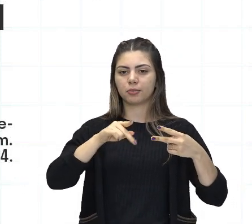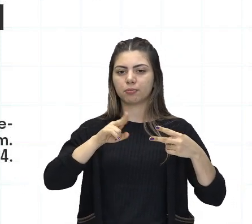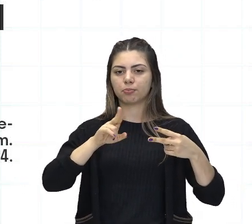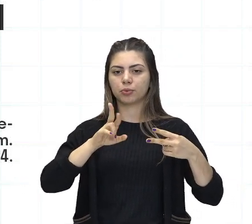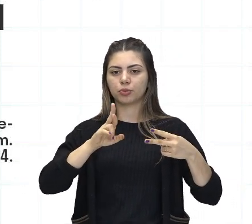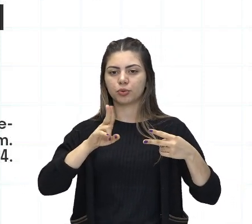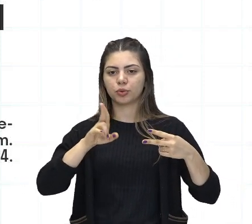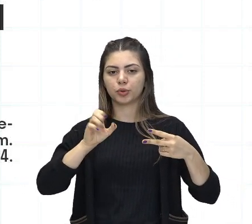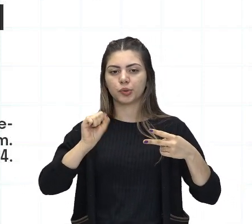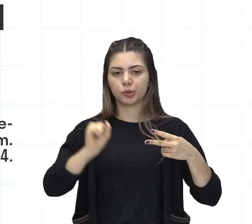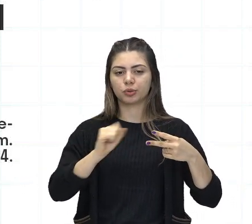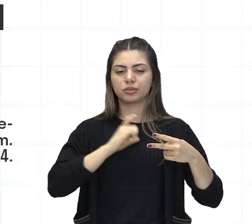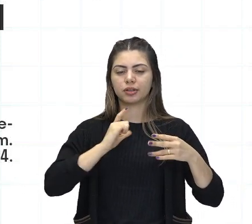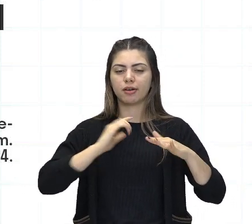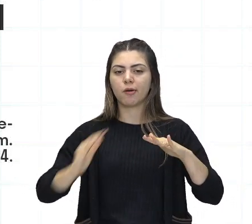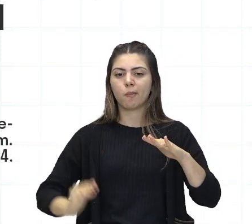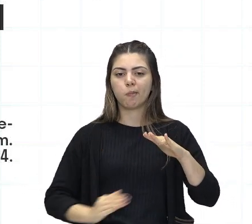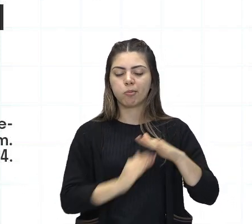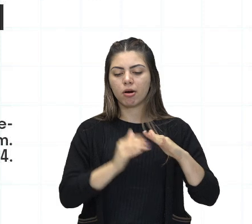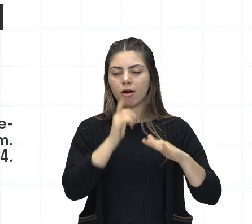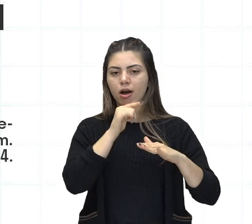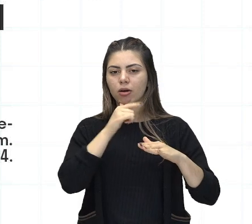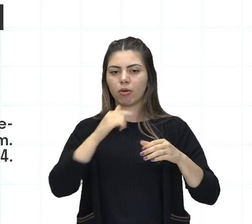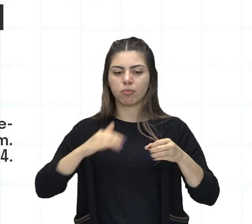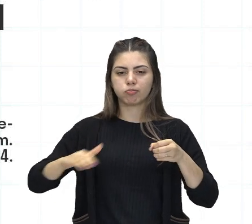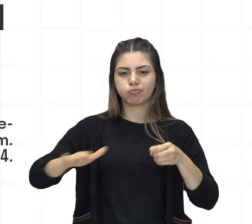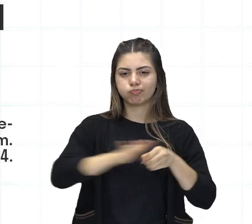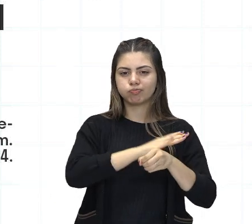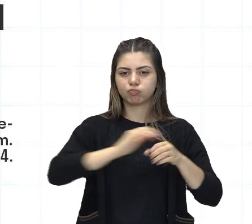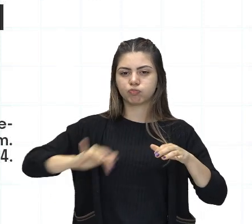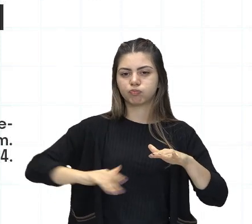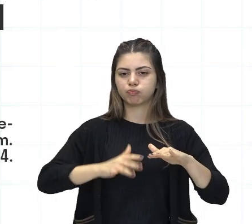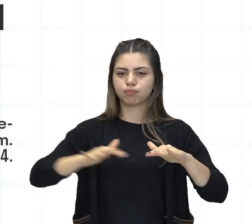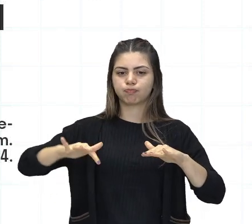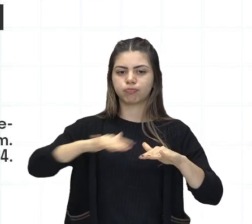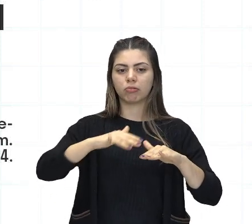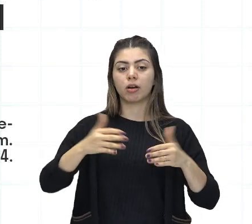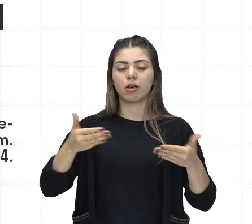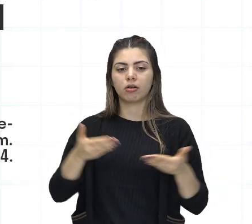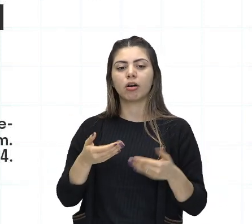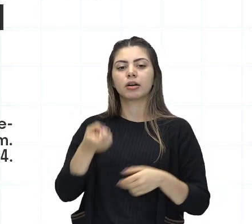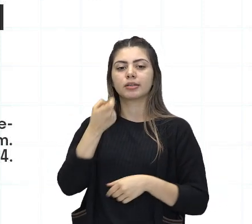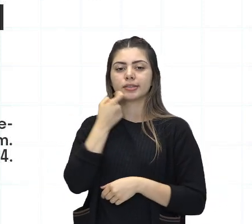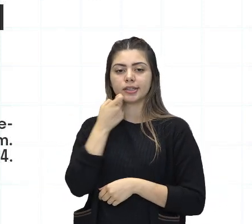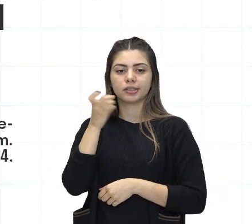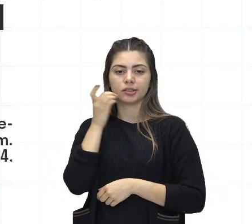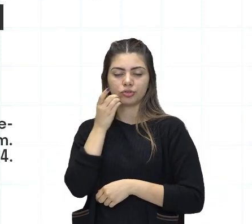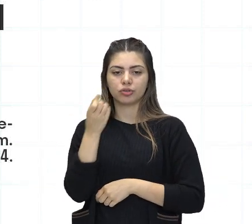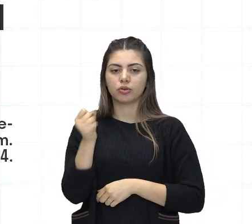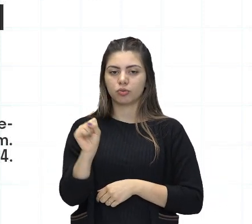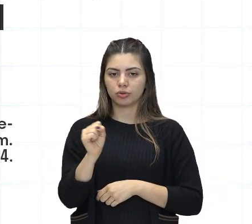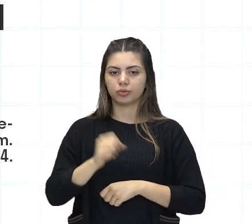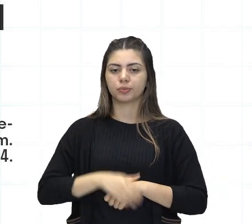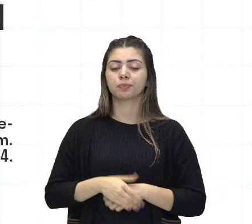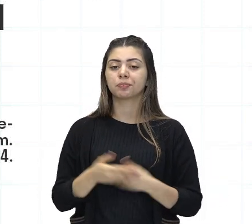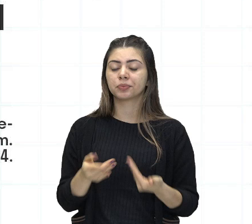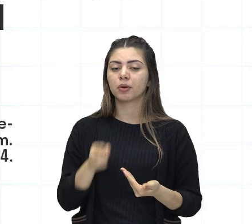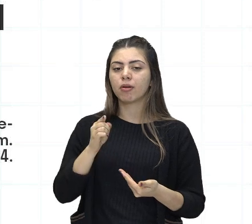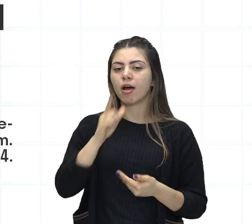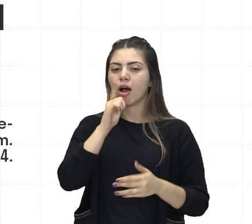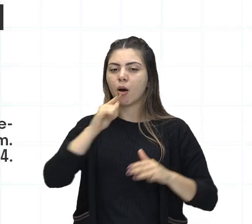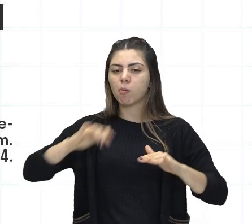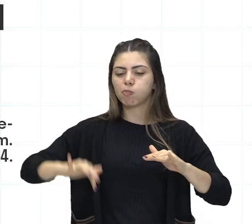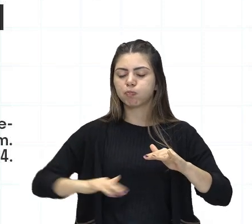cota de transbordamento. Nessa sexta-feira, 8, no caso dia 8. O nível dos